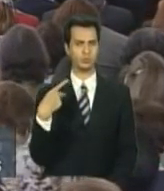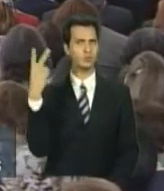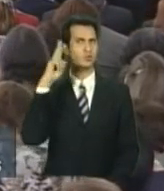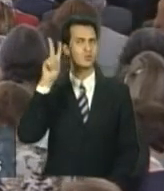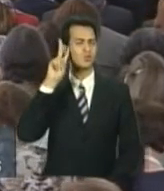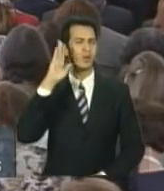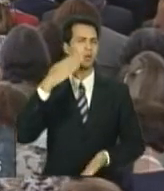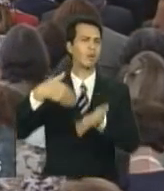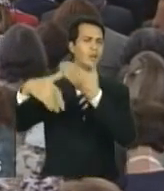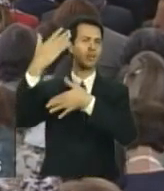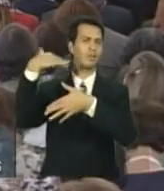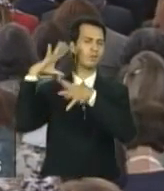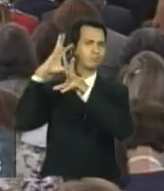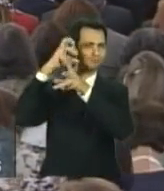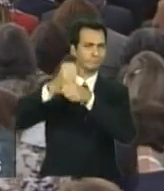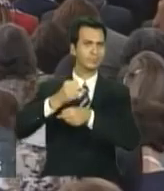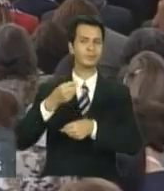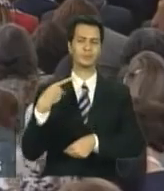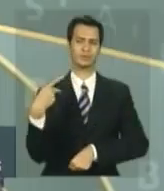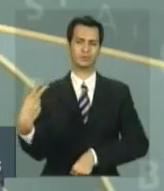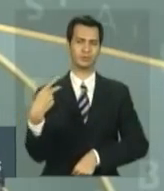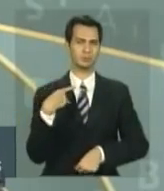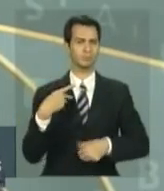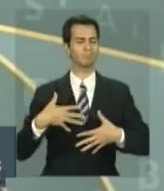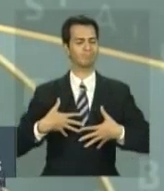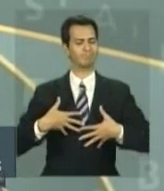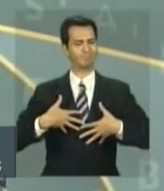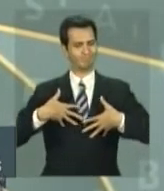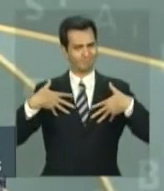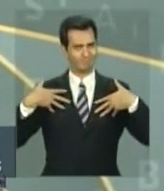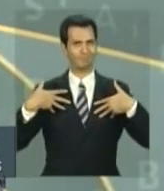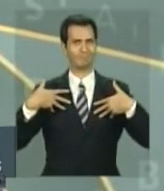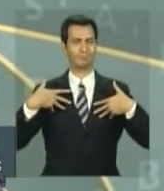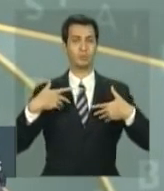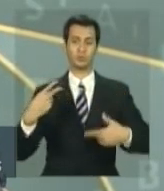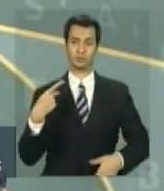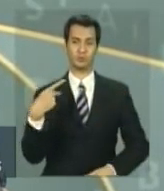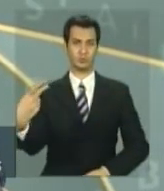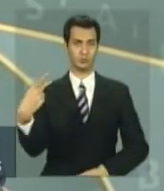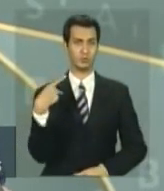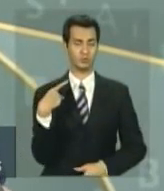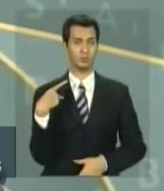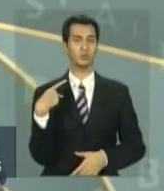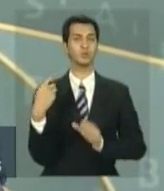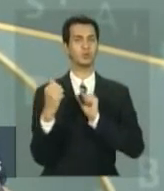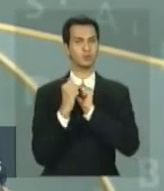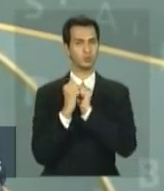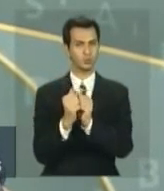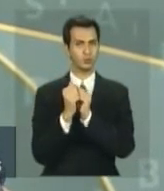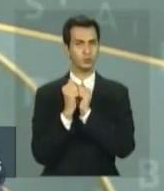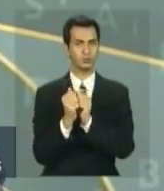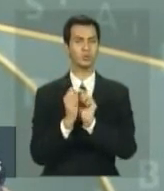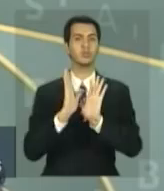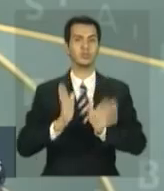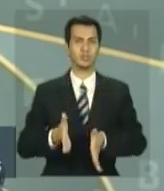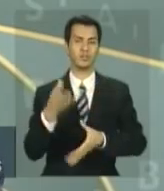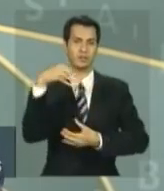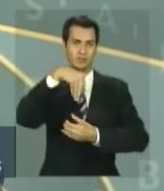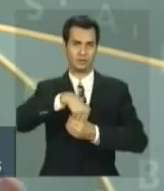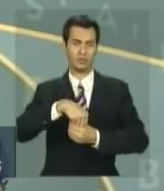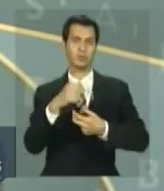nós muito nos orgulhamos dessa história. Estivemos juntas e compartilhamos no